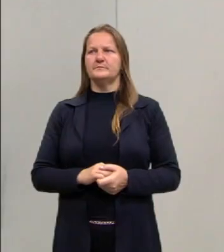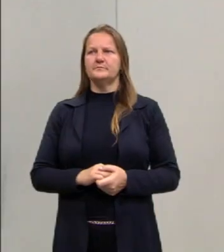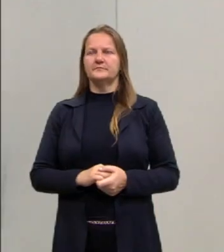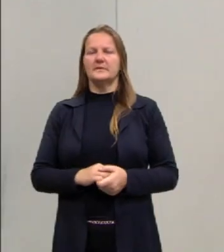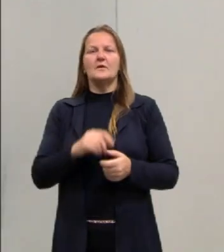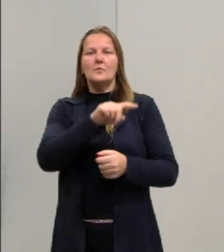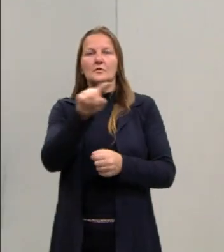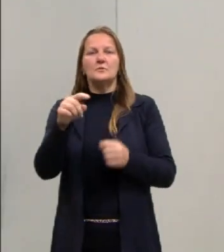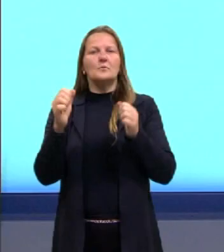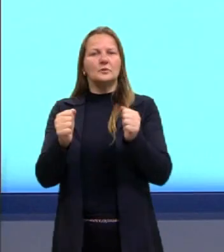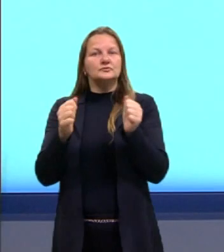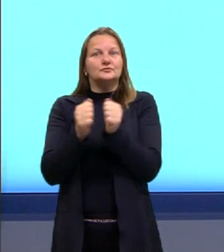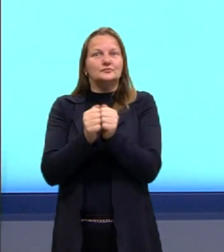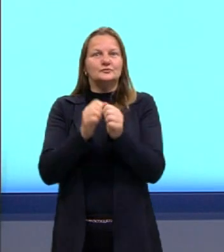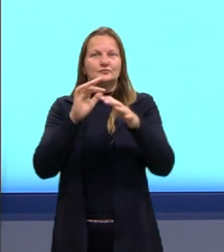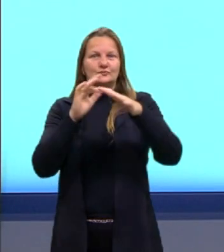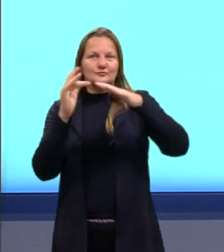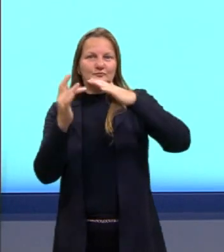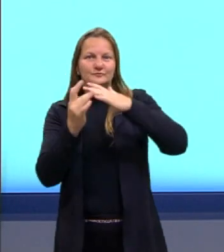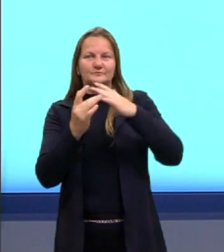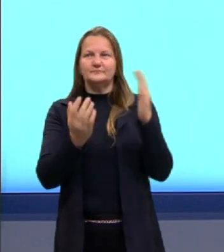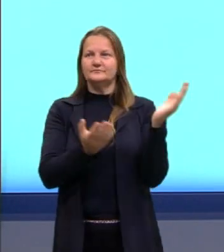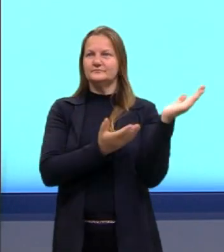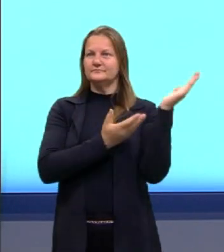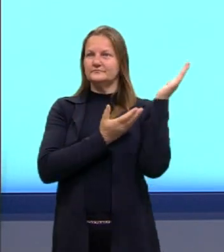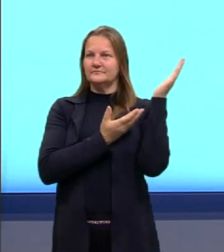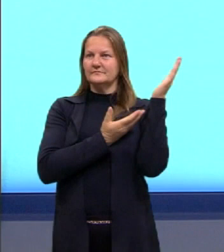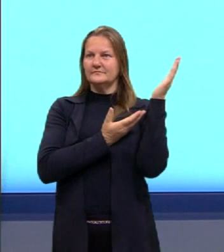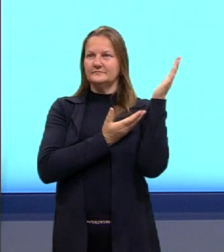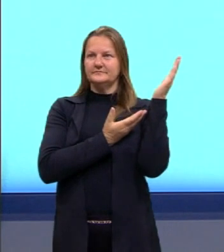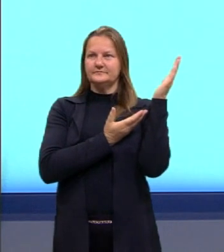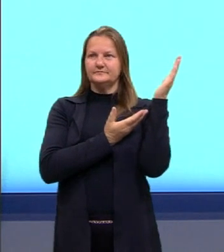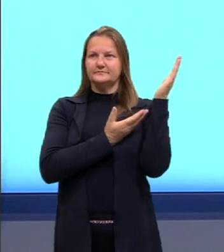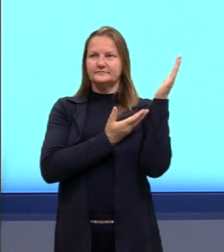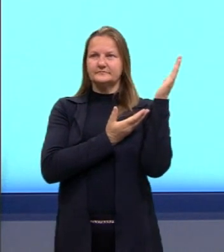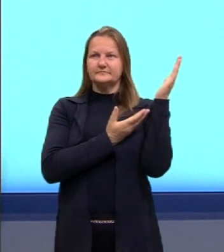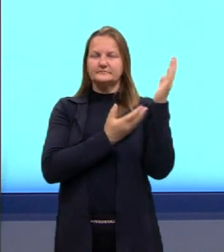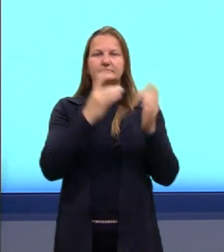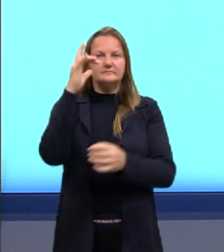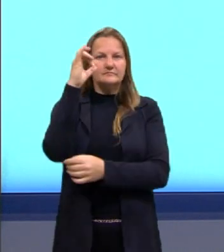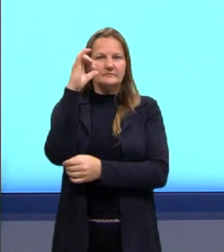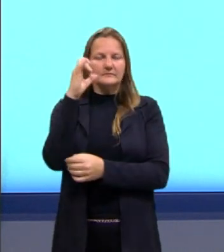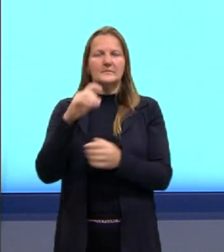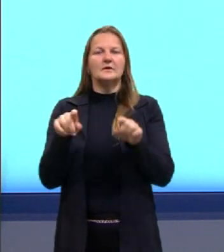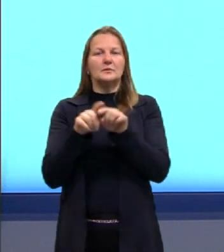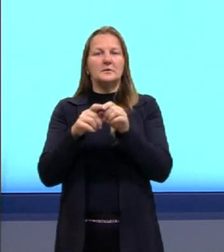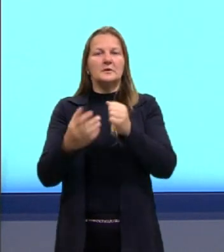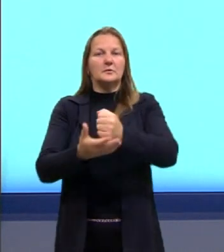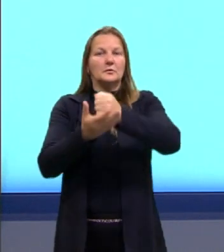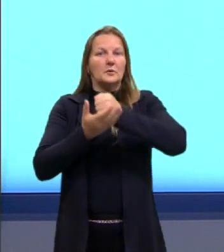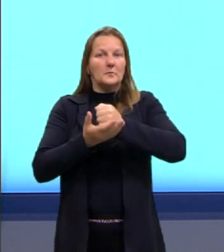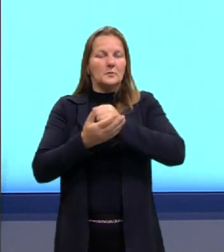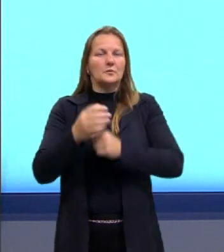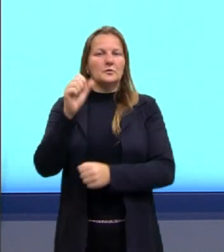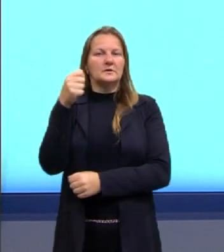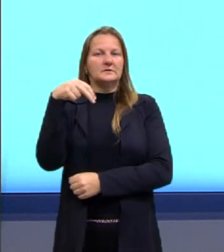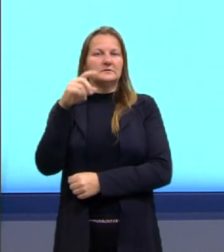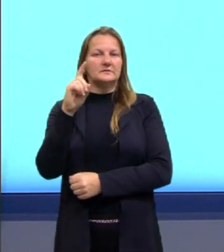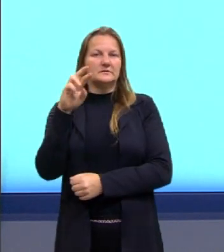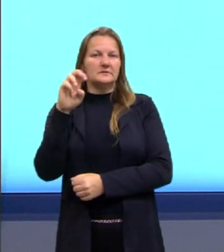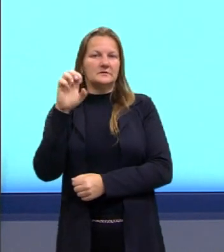seguirem ali nas redes sociais @ Prof Lucas labella e agradecer o trabalho aí da minha curadora Andressa domãs que me ajuda